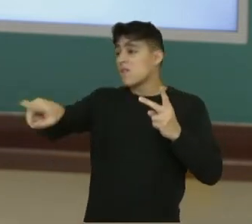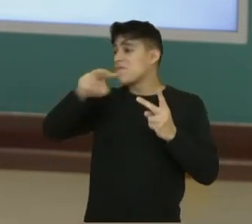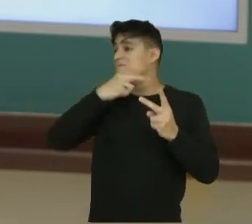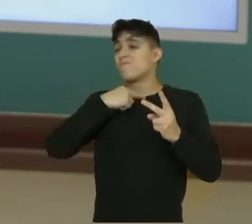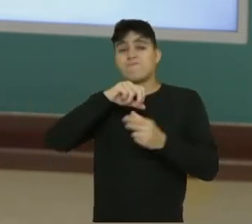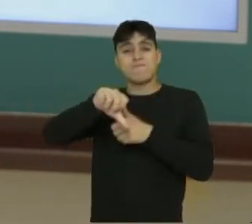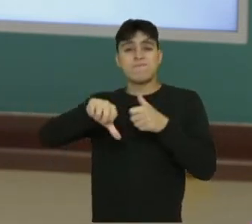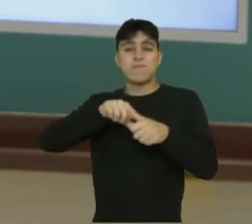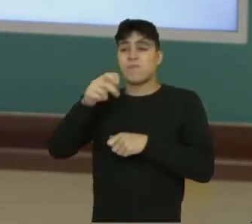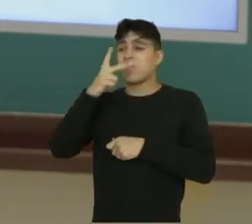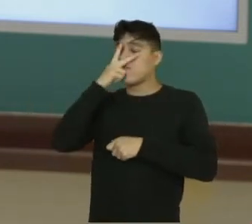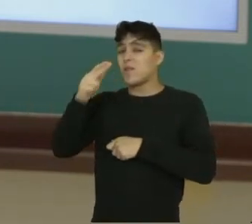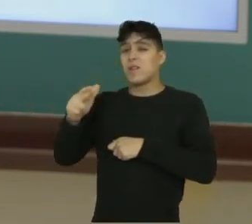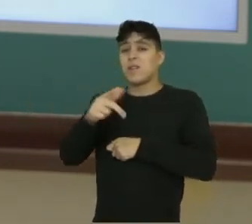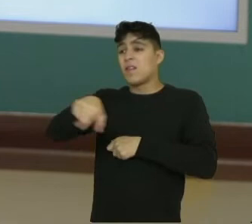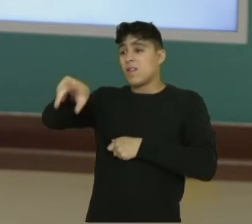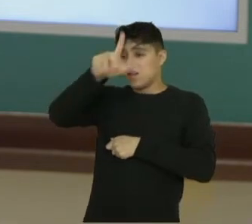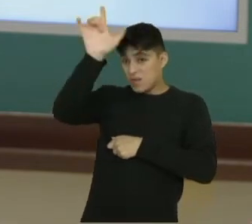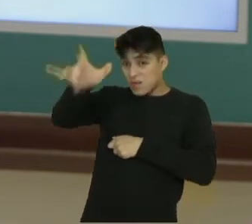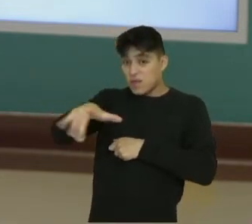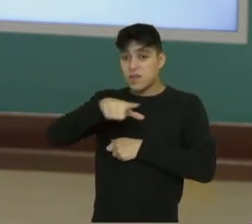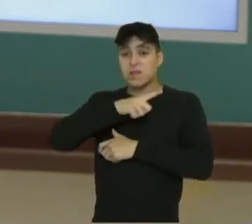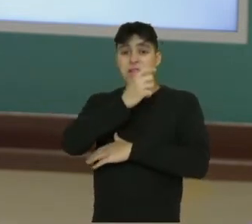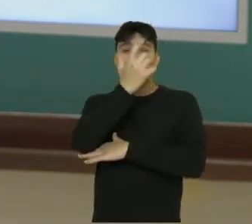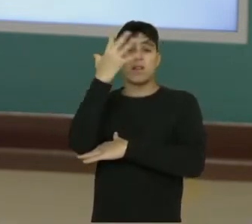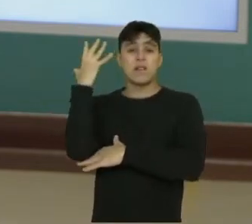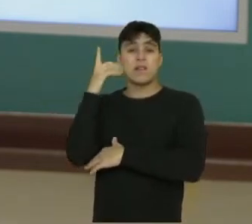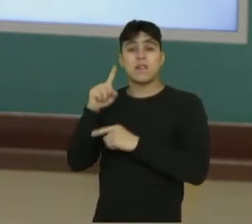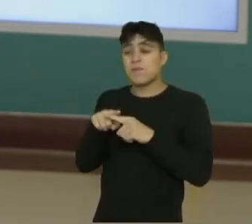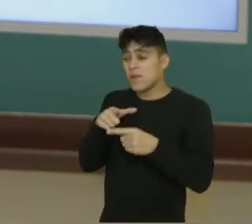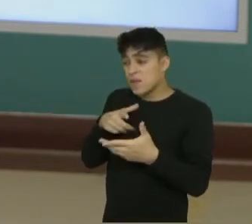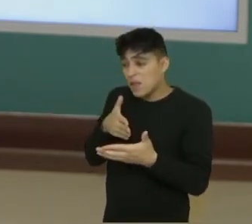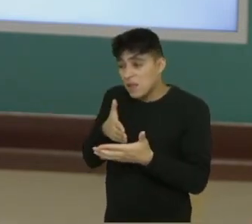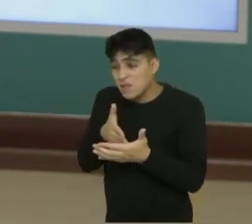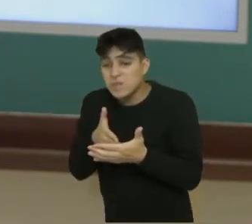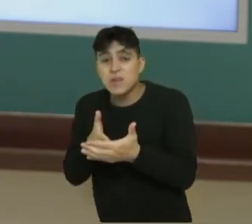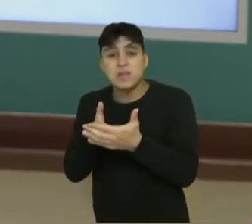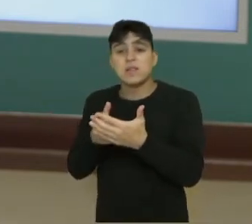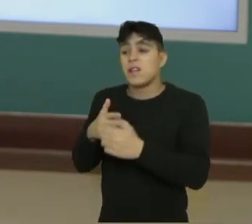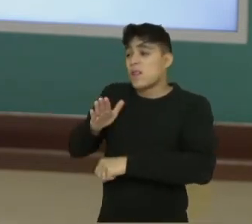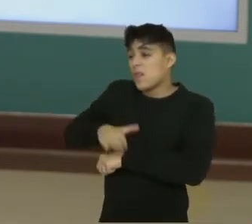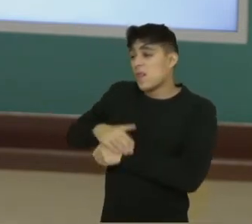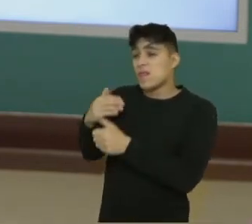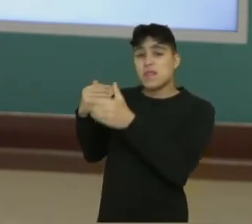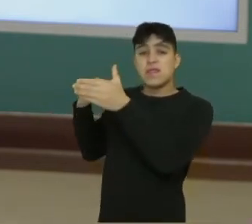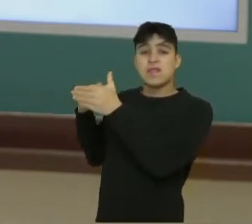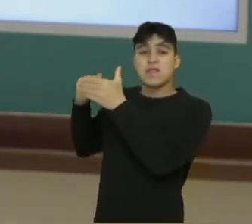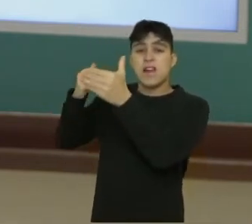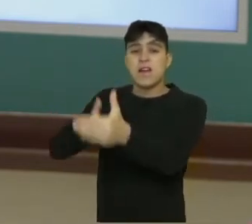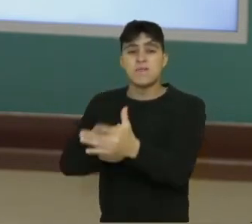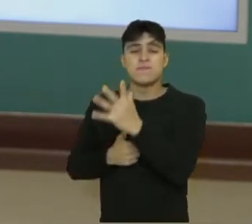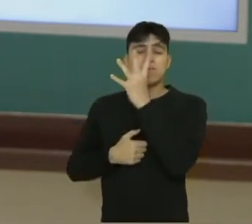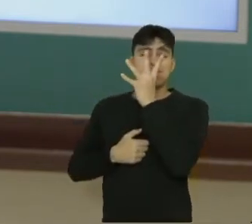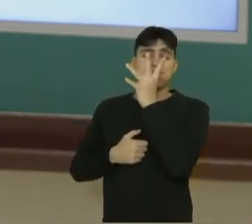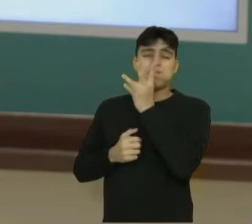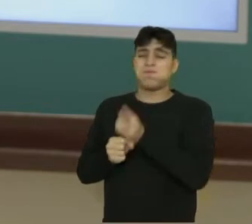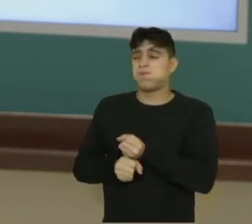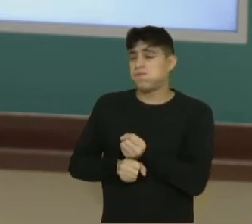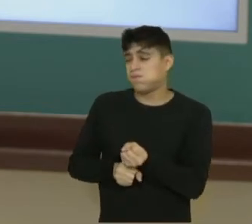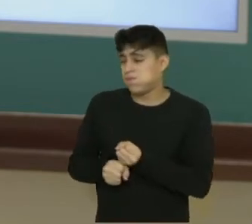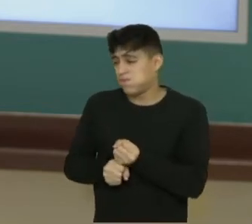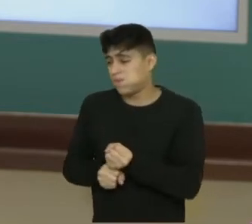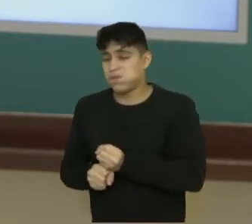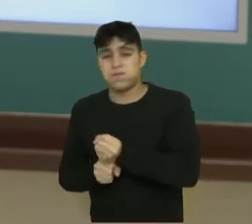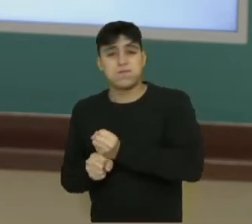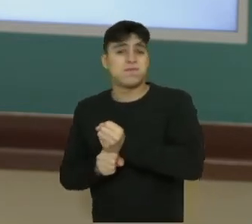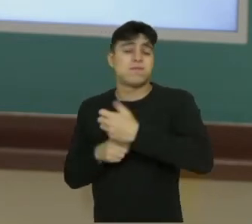encontra na natureza em quantidades limitadas, ou seja, até eu poderia ter uma renovação, mas eu vou demorar alguns anos, né?